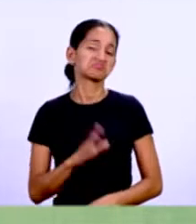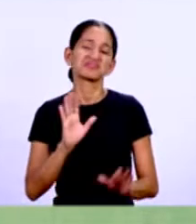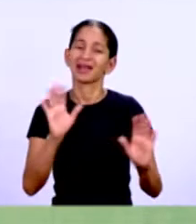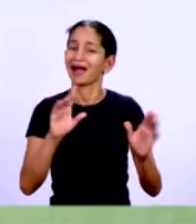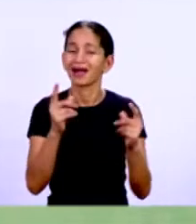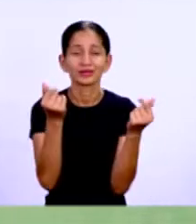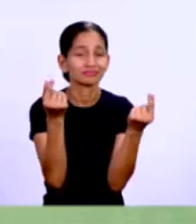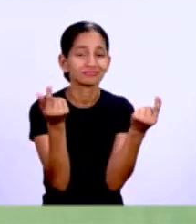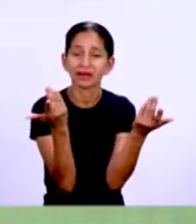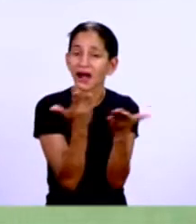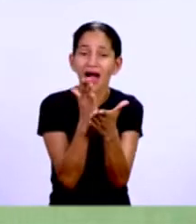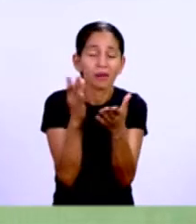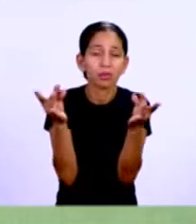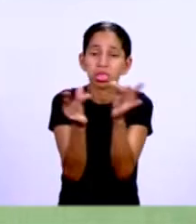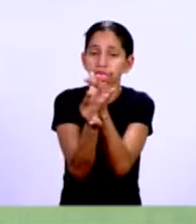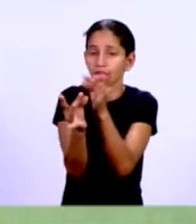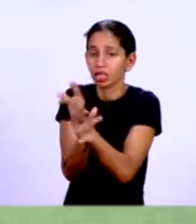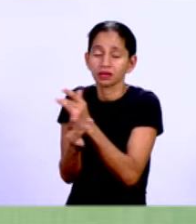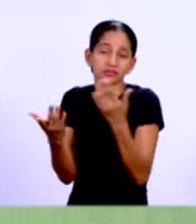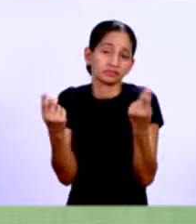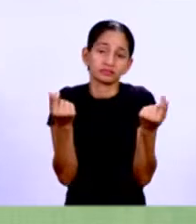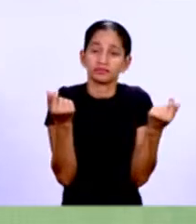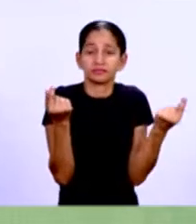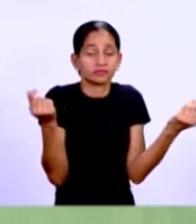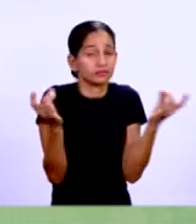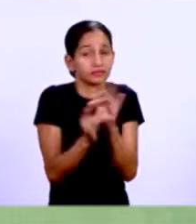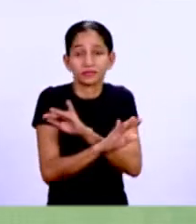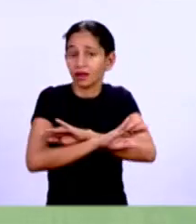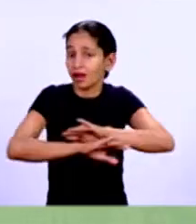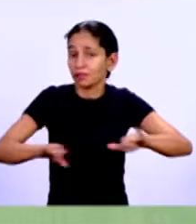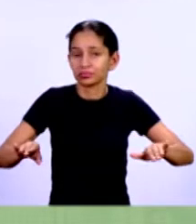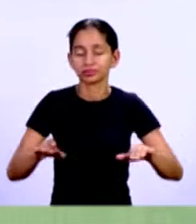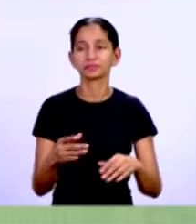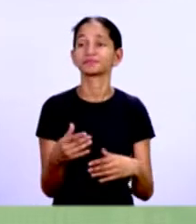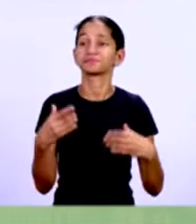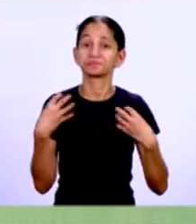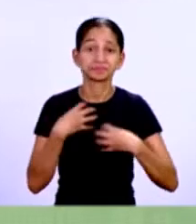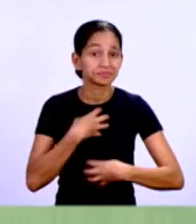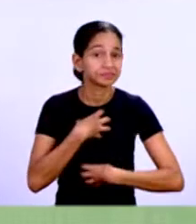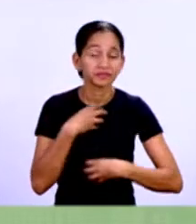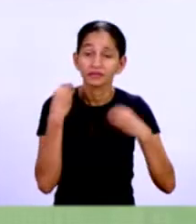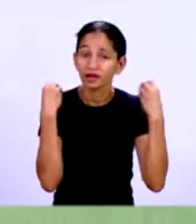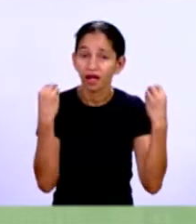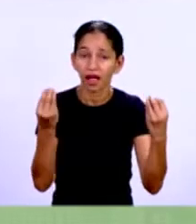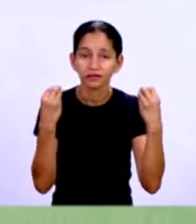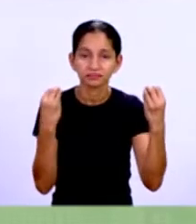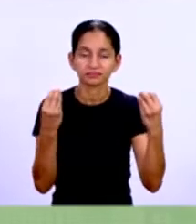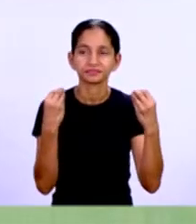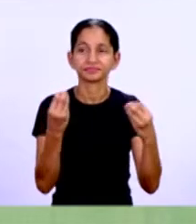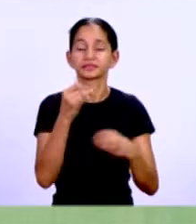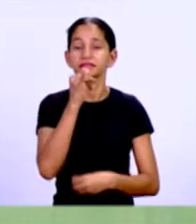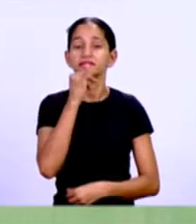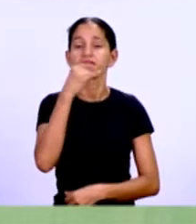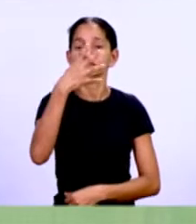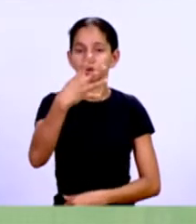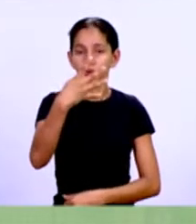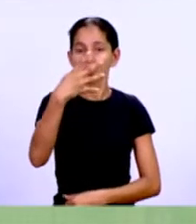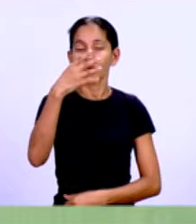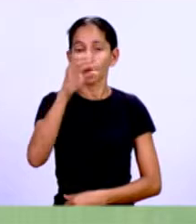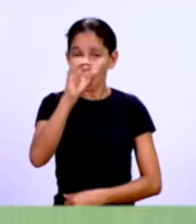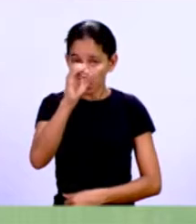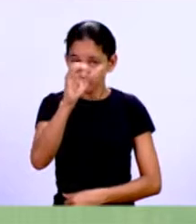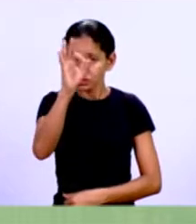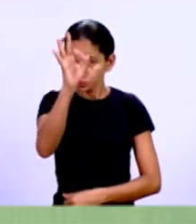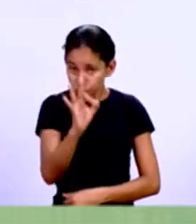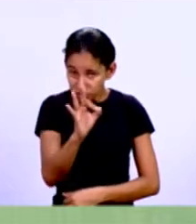sem dinheiro, janeiro, fevereiro, março, abril, até o final do ano. Eu tô nesse cenário aí de 400% de juro